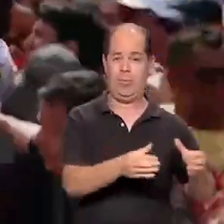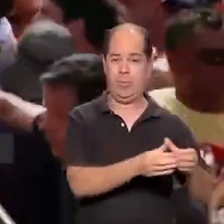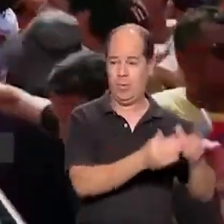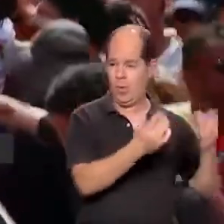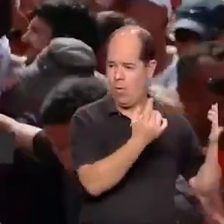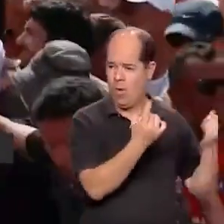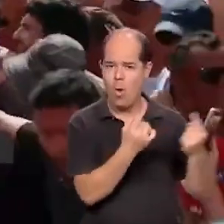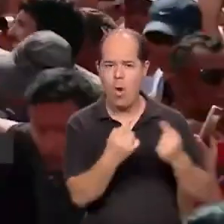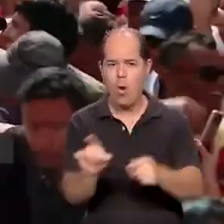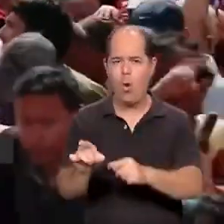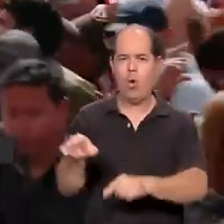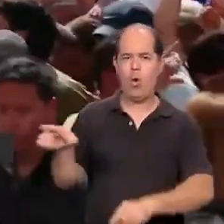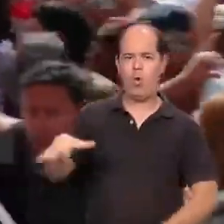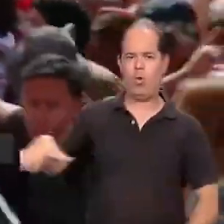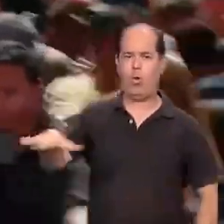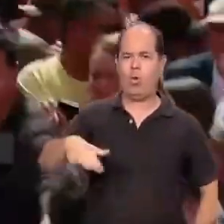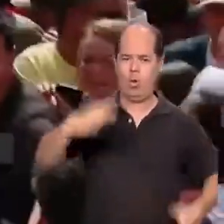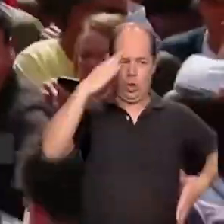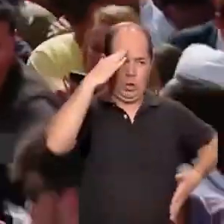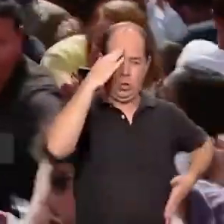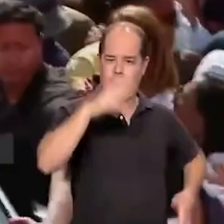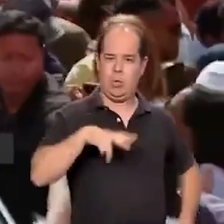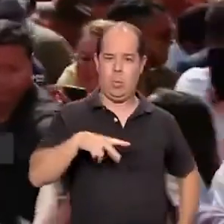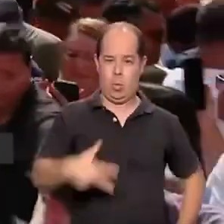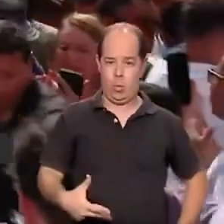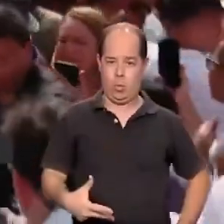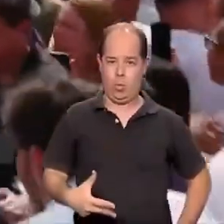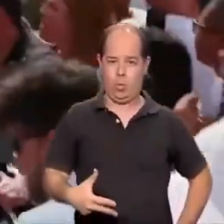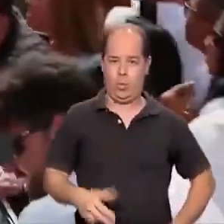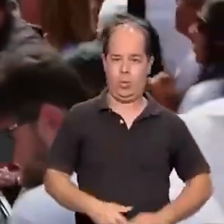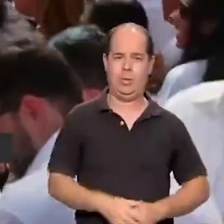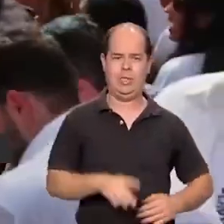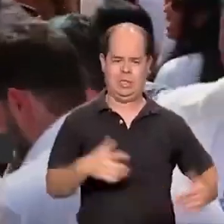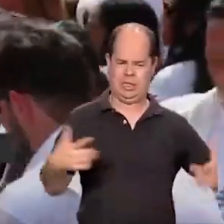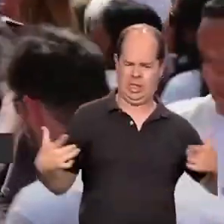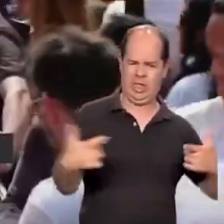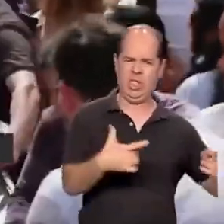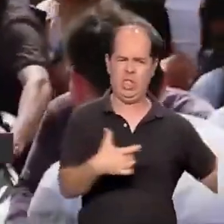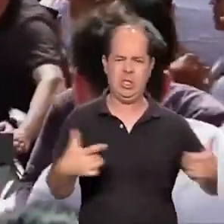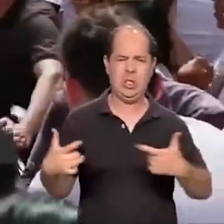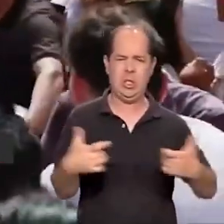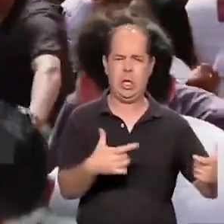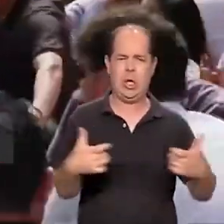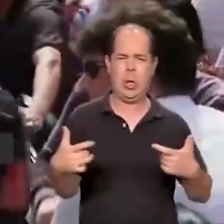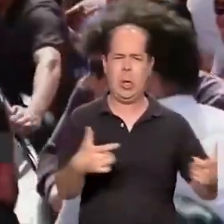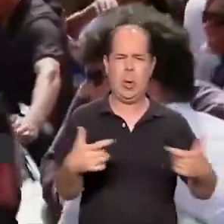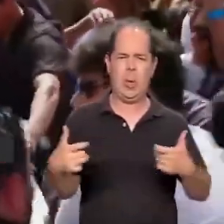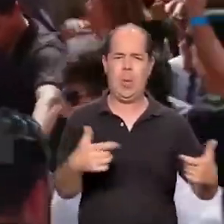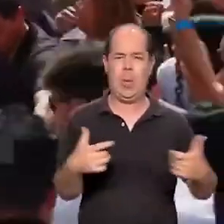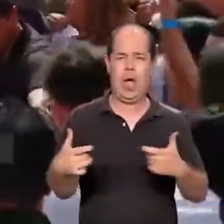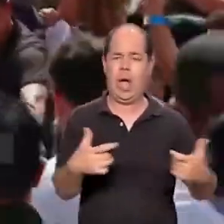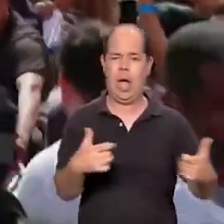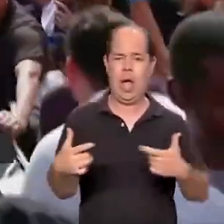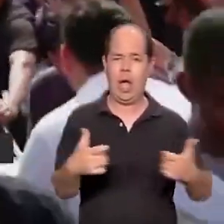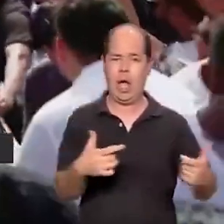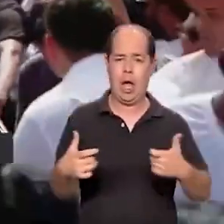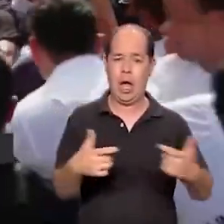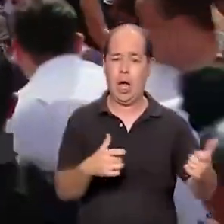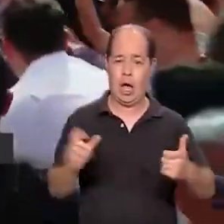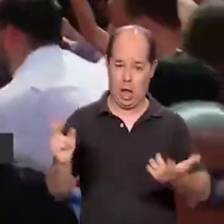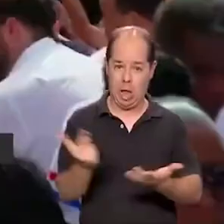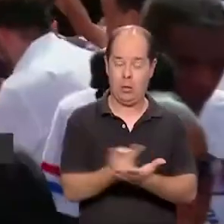contra as tropas portuguesas. Uma guerra, uma batalha, que também